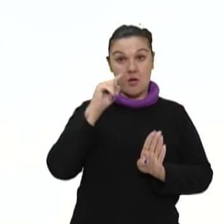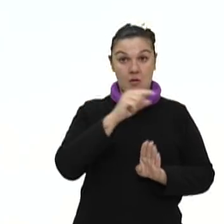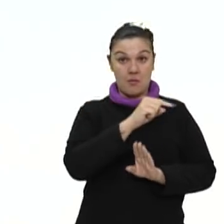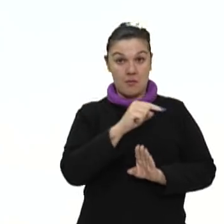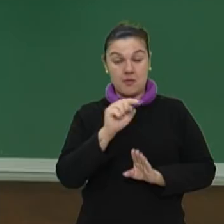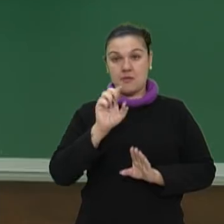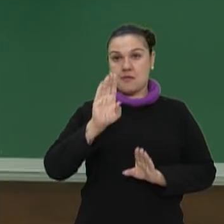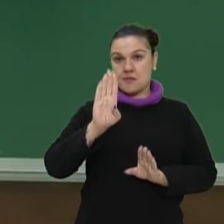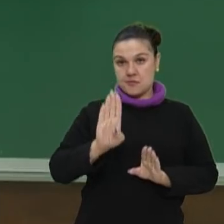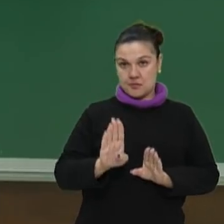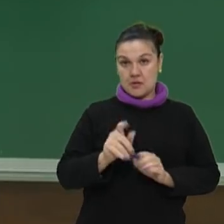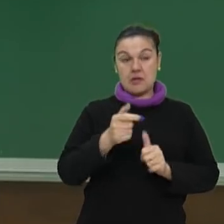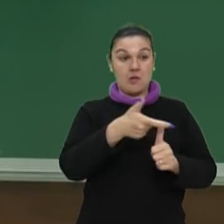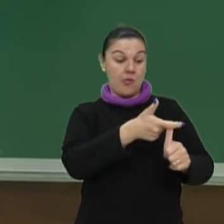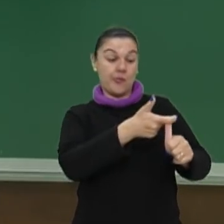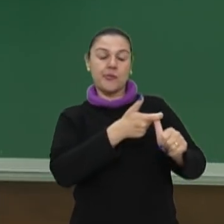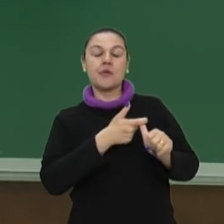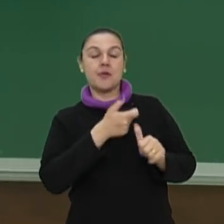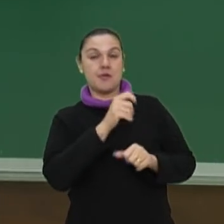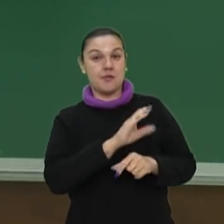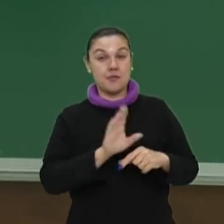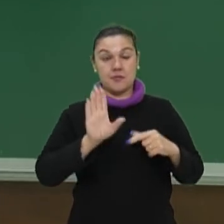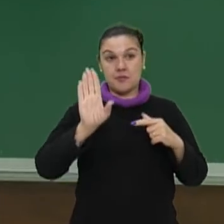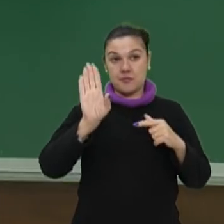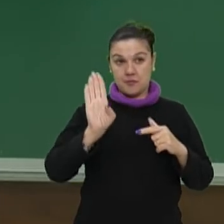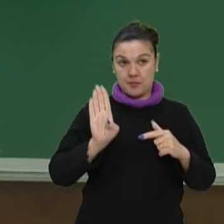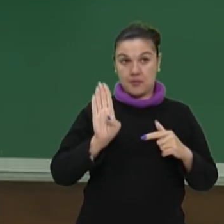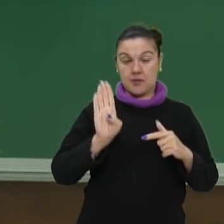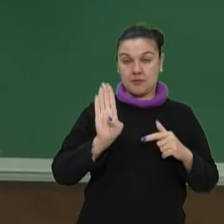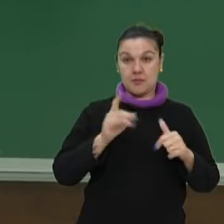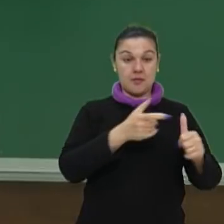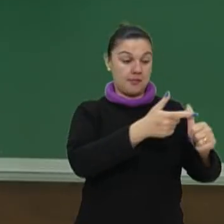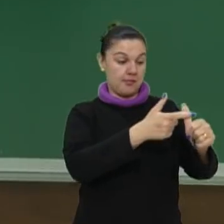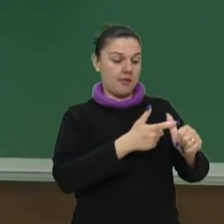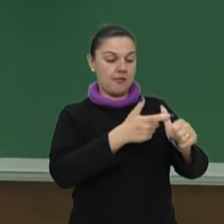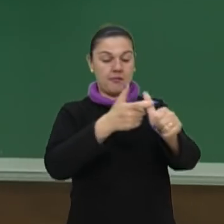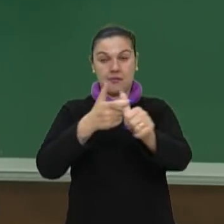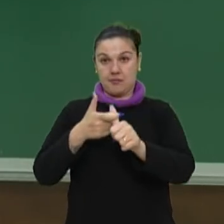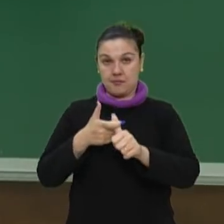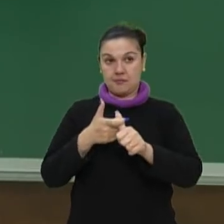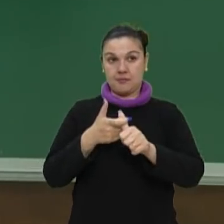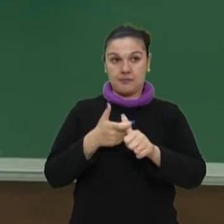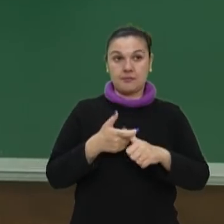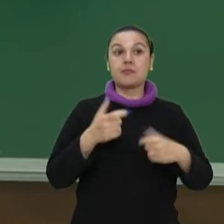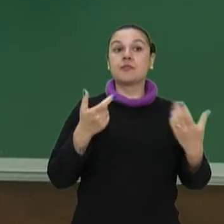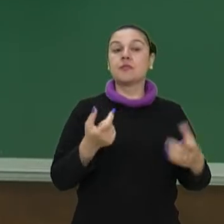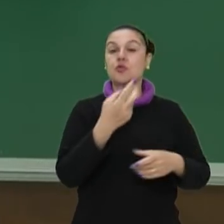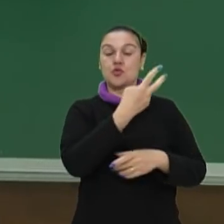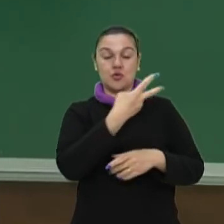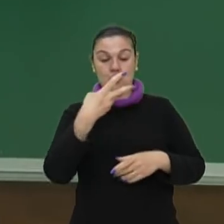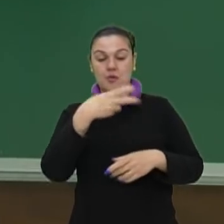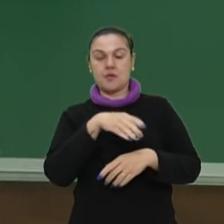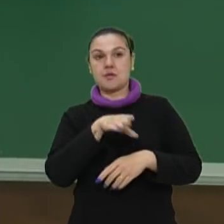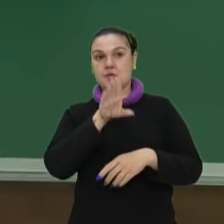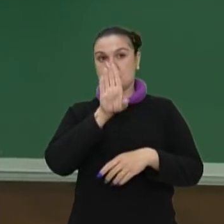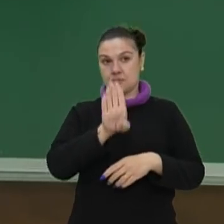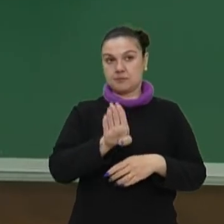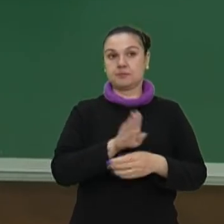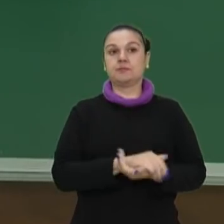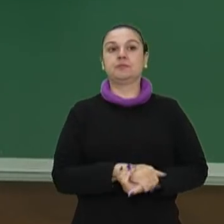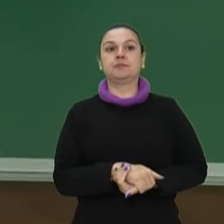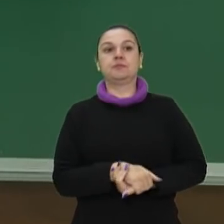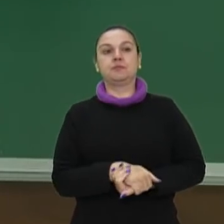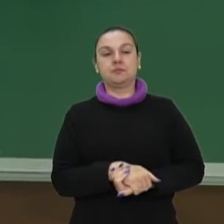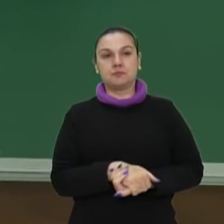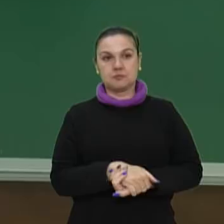b significa que eu devo b. Se eu devo b aqui e devo b lá, eu devo um total de menos, né, o 2b